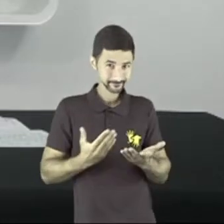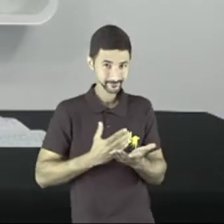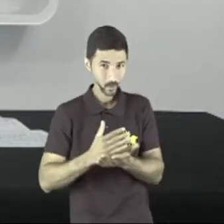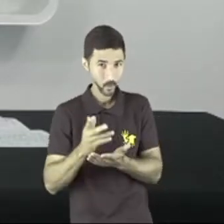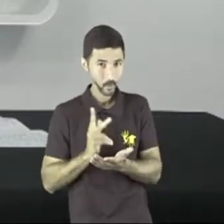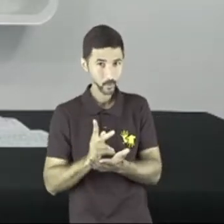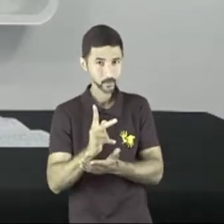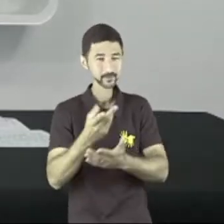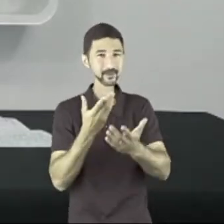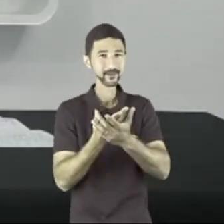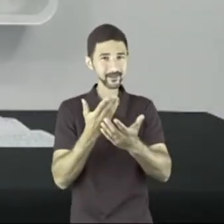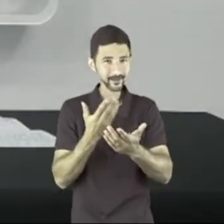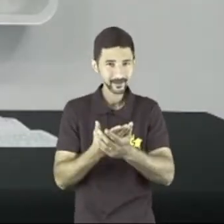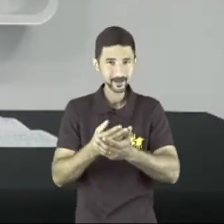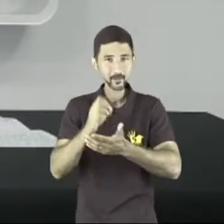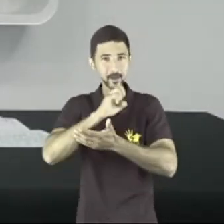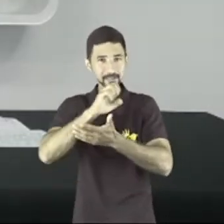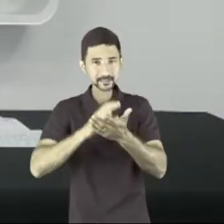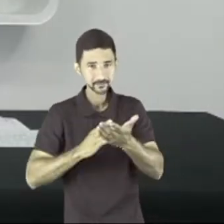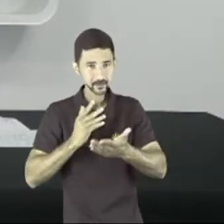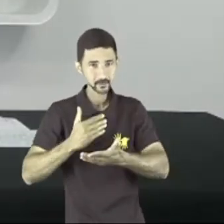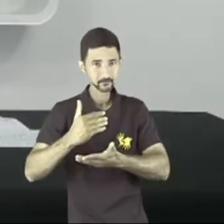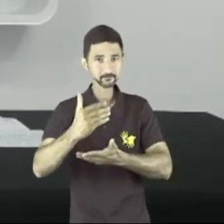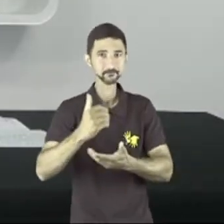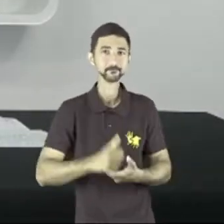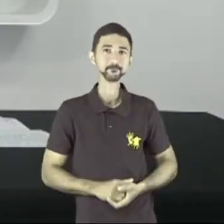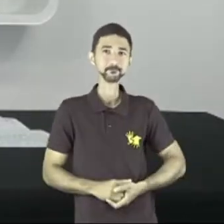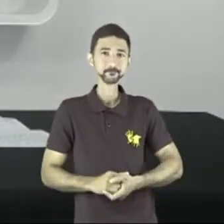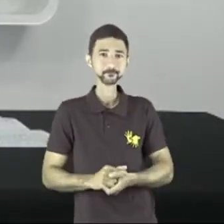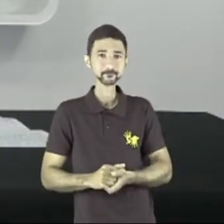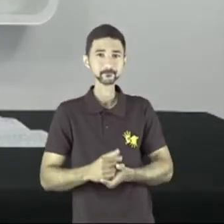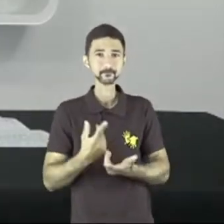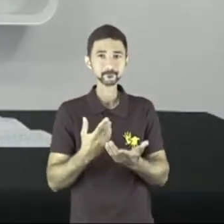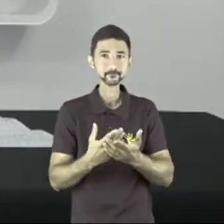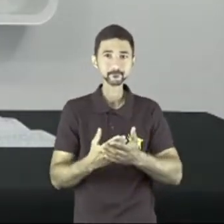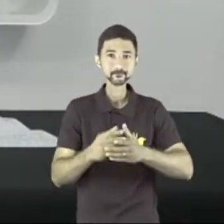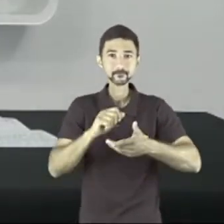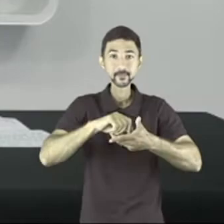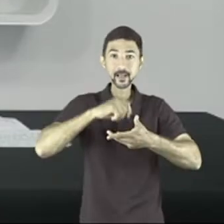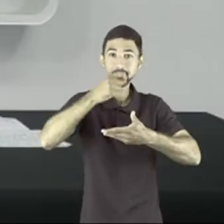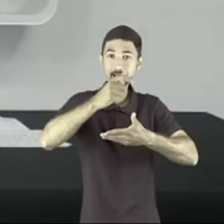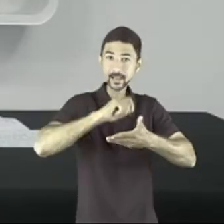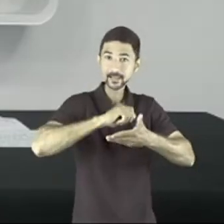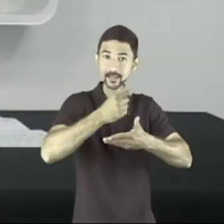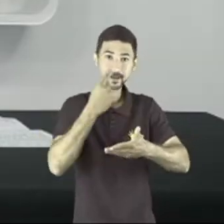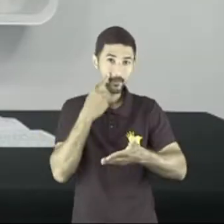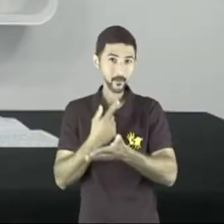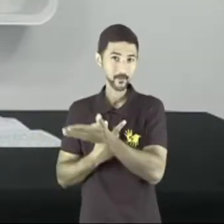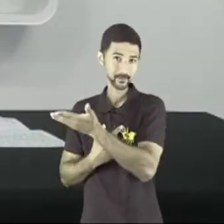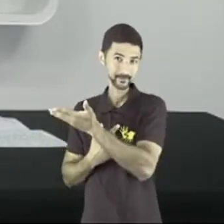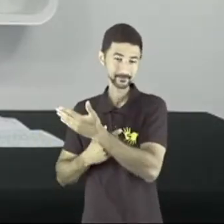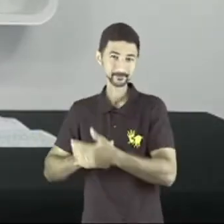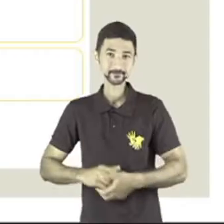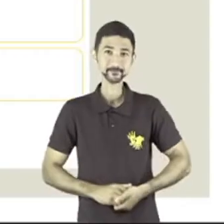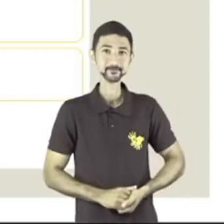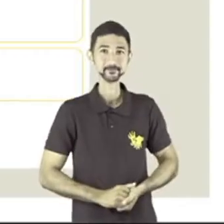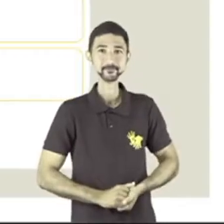continuar nossa aula, vamos para a nossa atividade de rotina. Vamos para o nosso calendário. Olha nas imagens